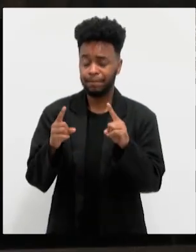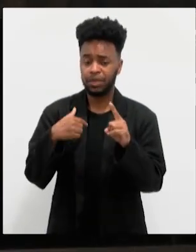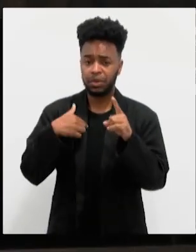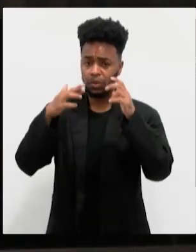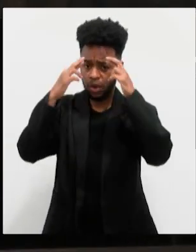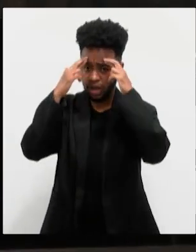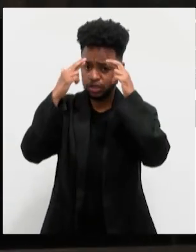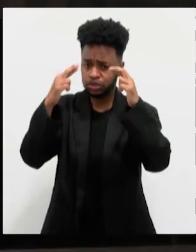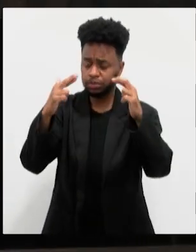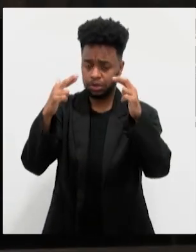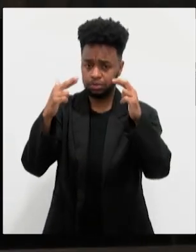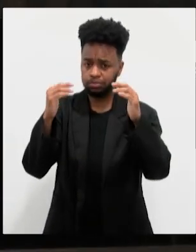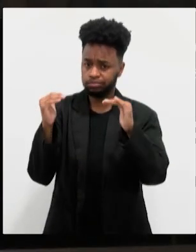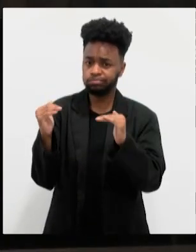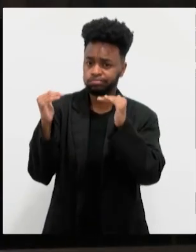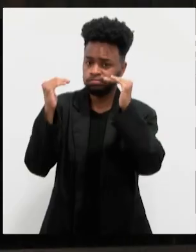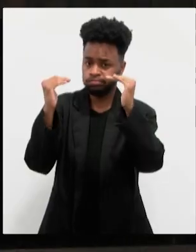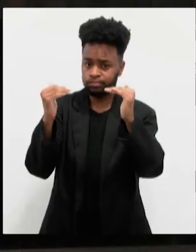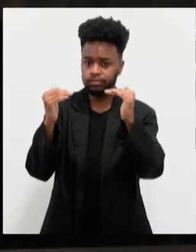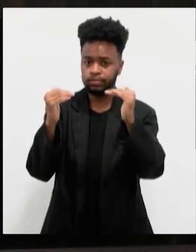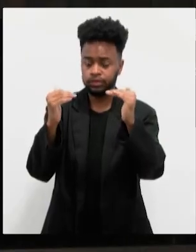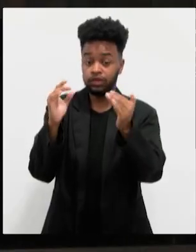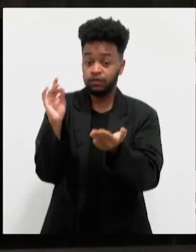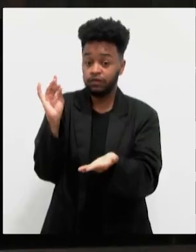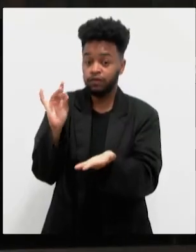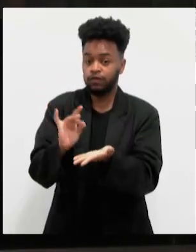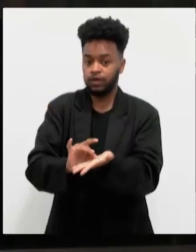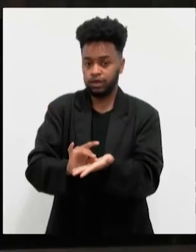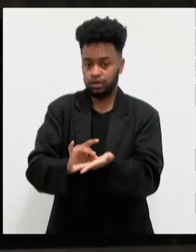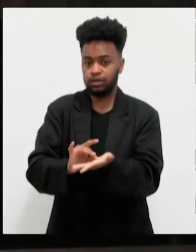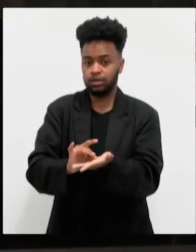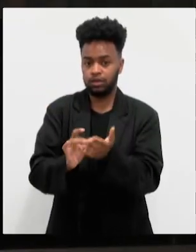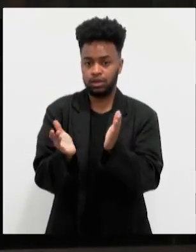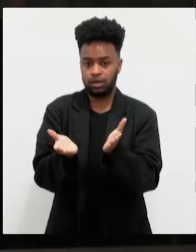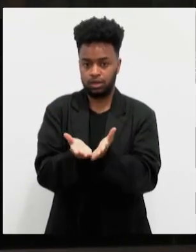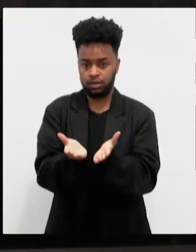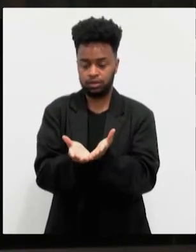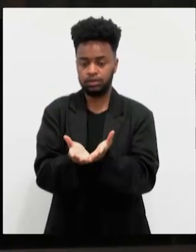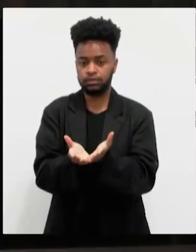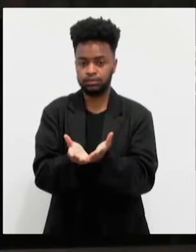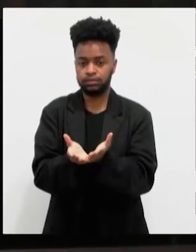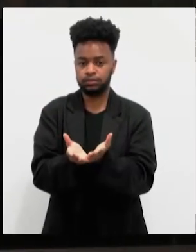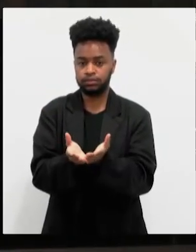respeito muito grande pelos verdadeiros evangélicos.